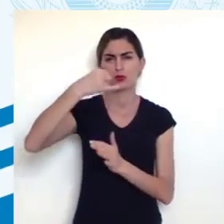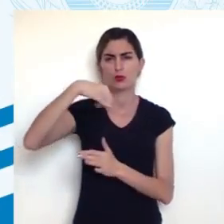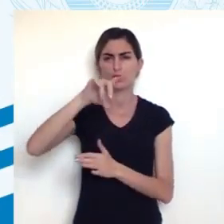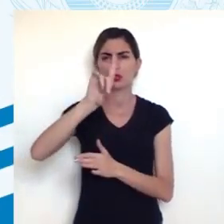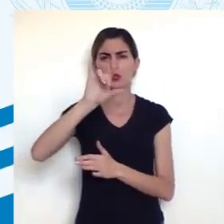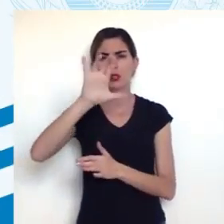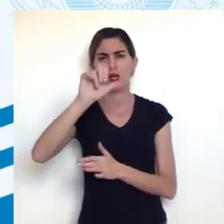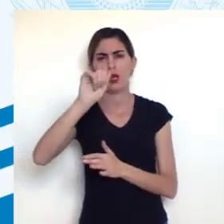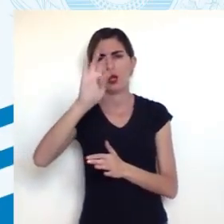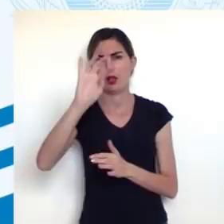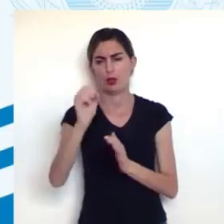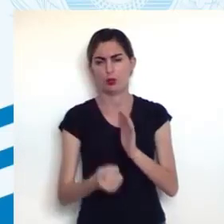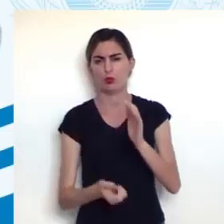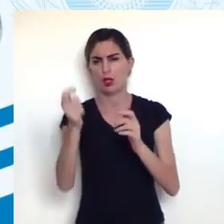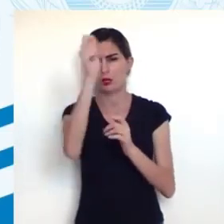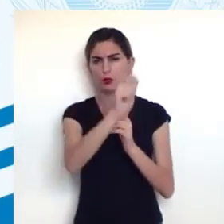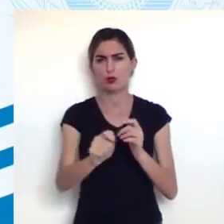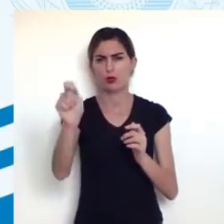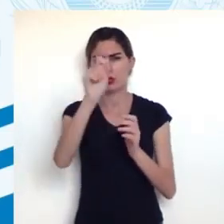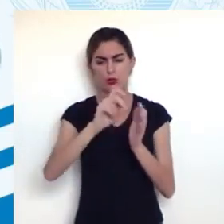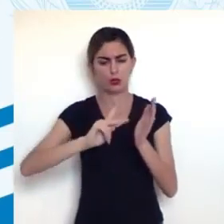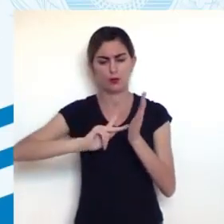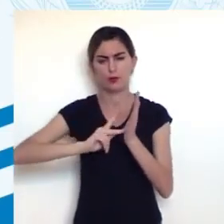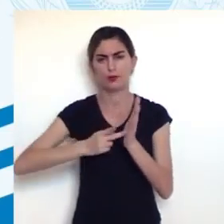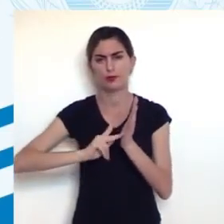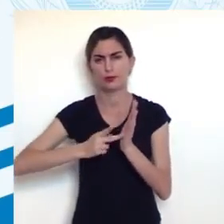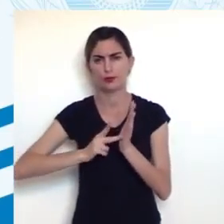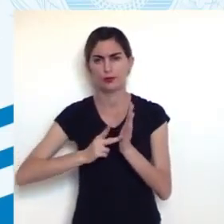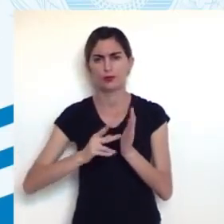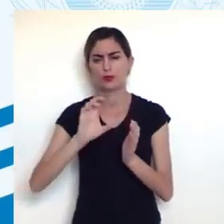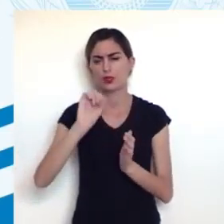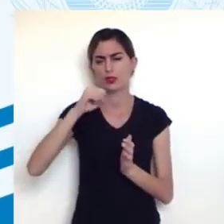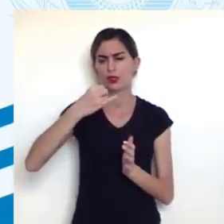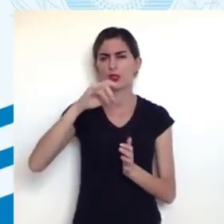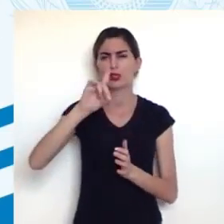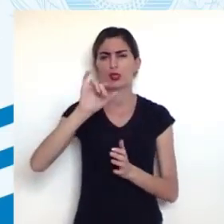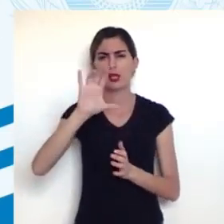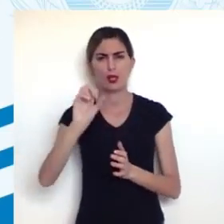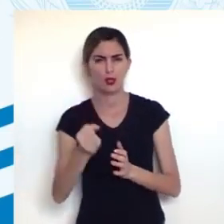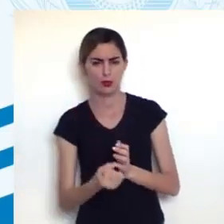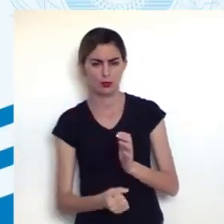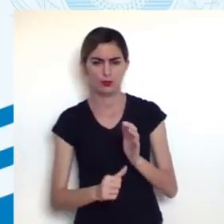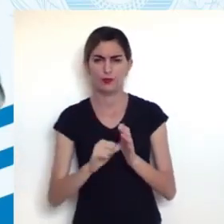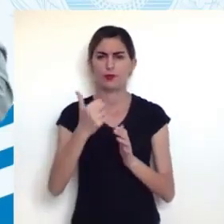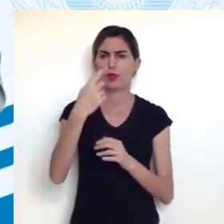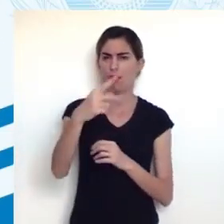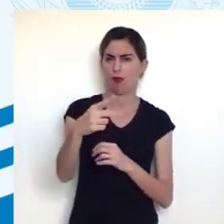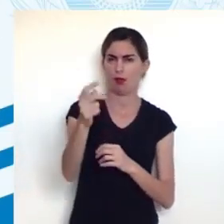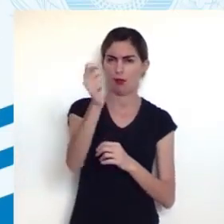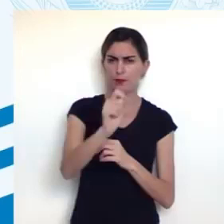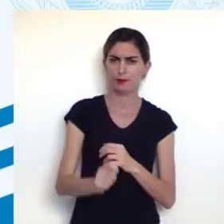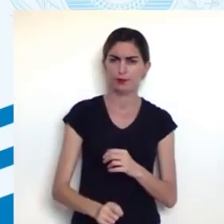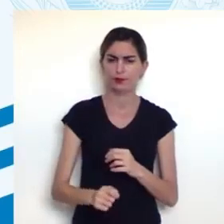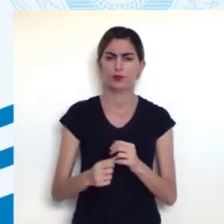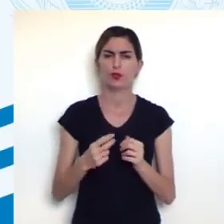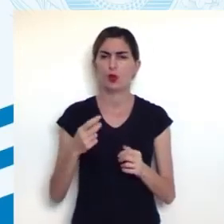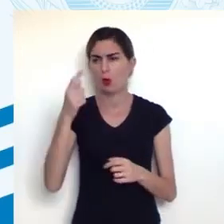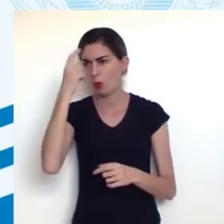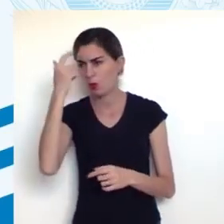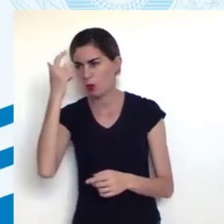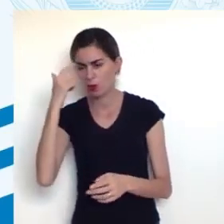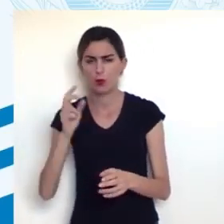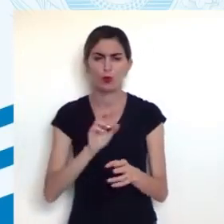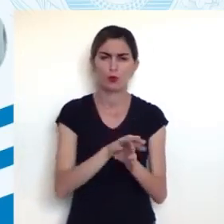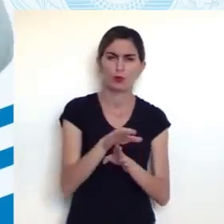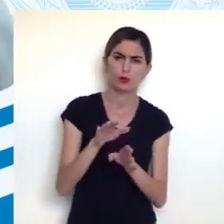Vamos formar as associações mútuas, associações essas que iriam